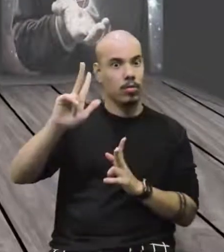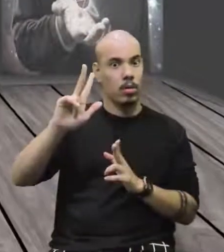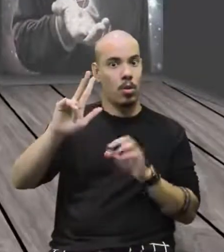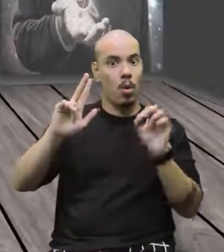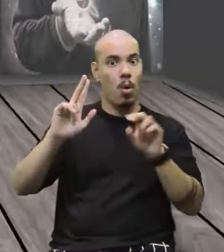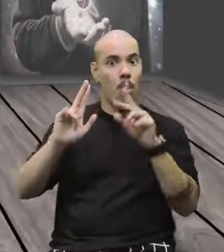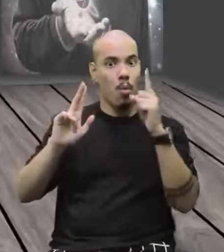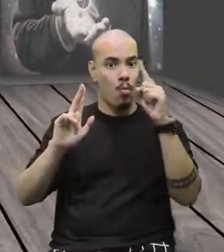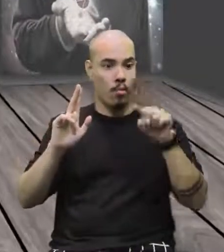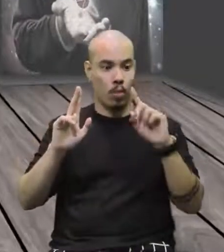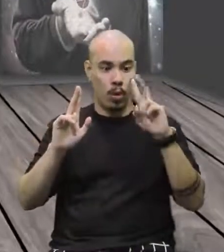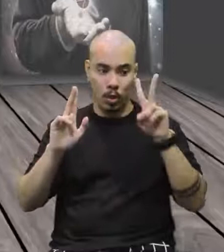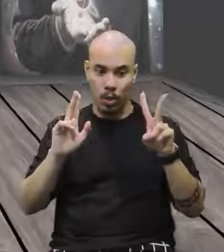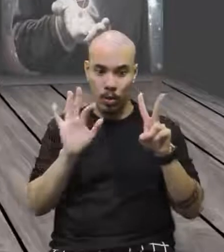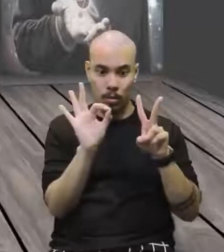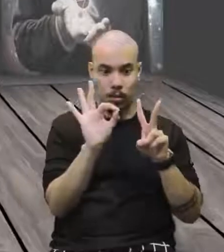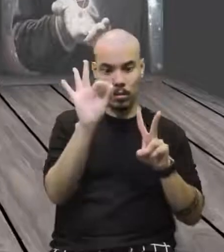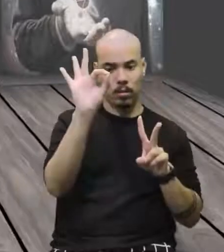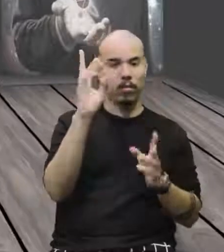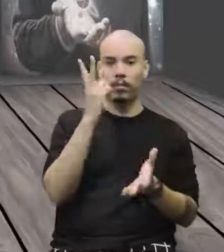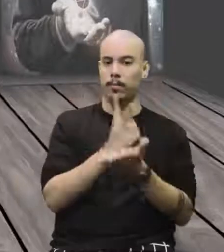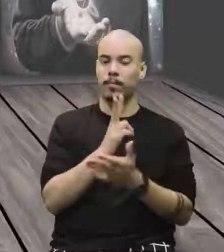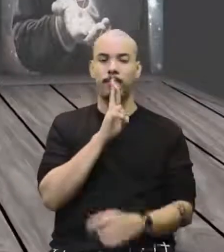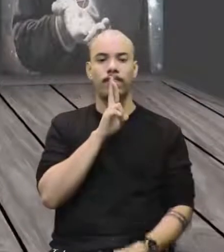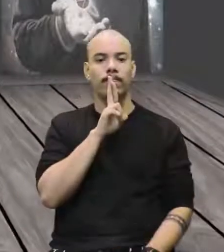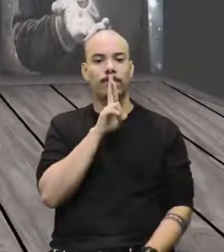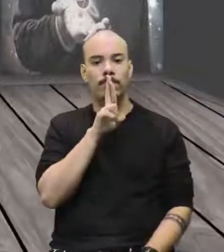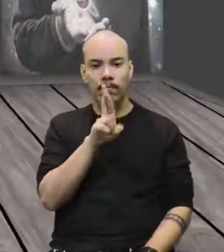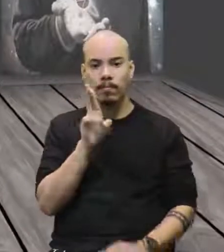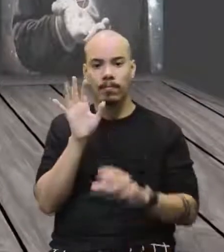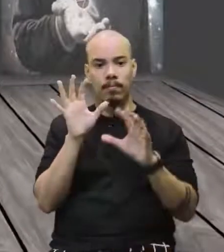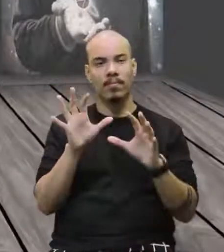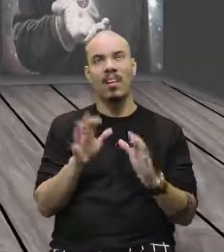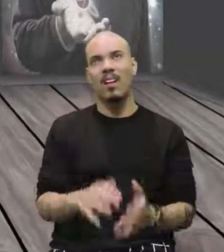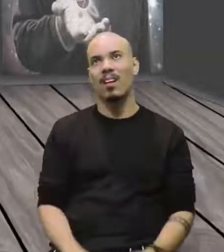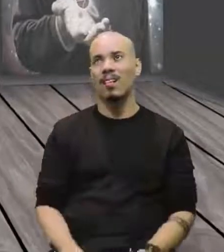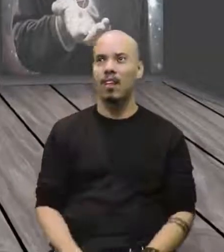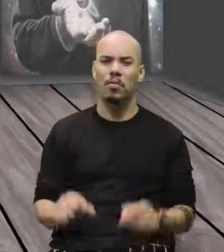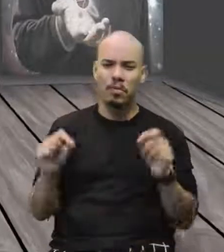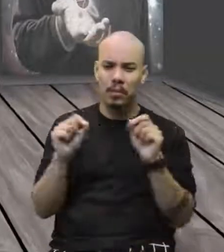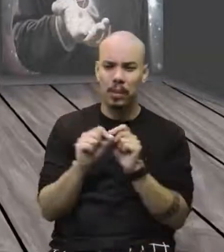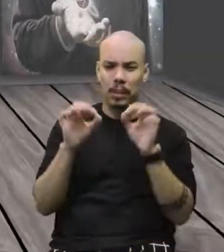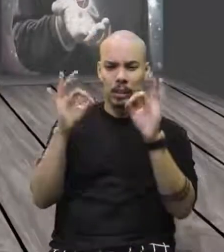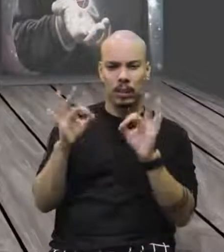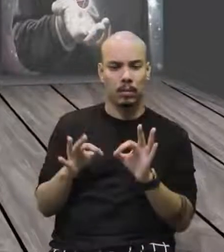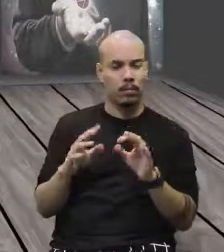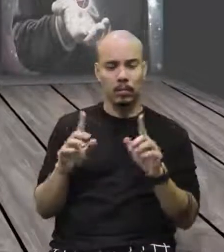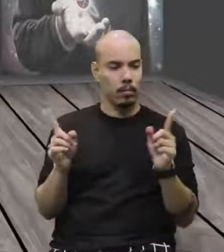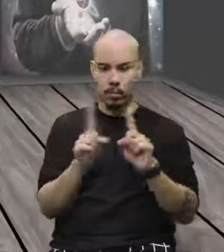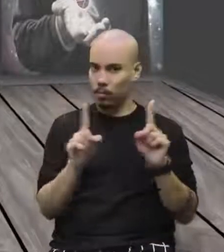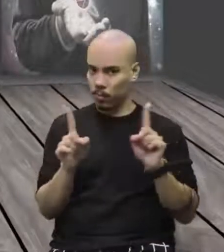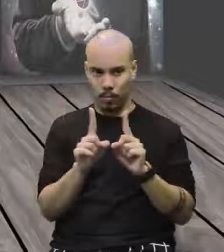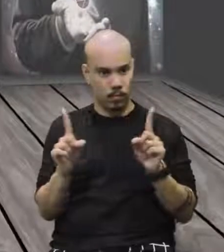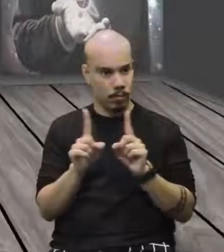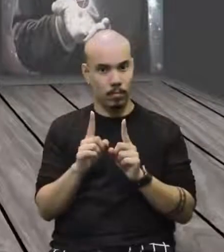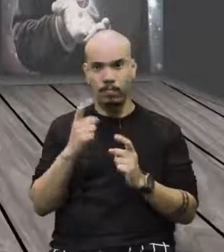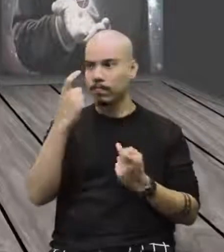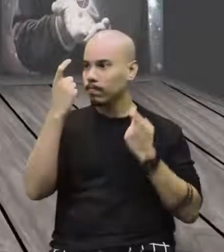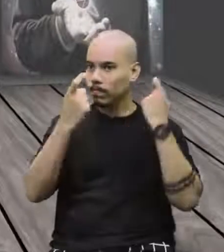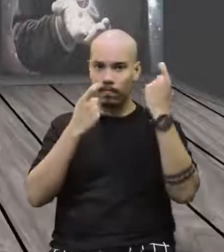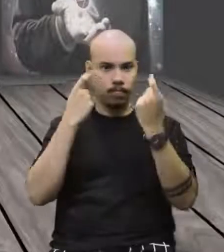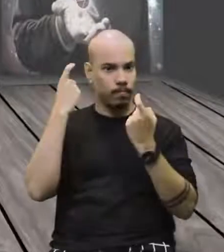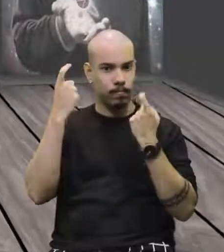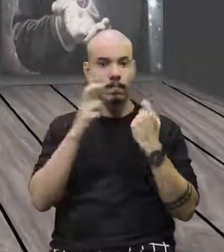longe. Então, sempre você vai ter, né, Décio, um resultado... Justamente. Mas eu vou fazer tudo certinho. Tá? Não se preocupe, o